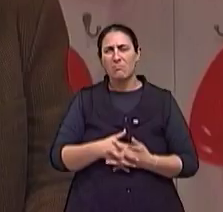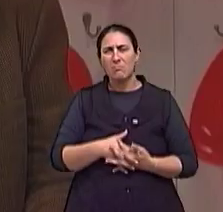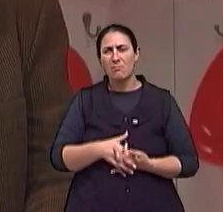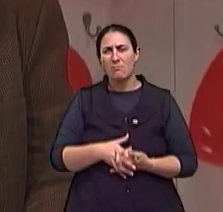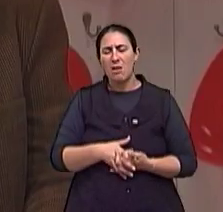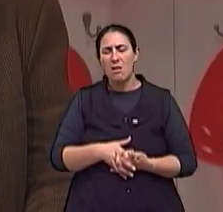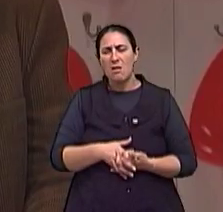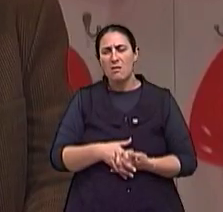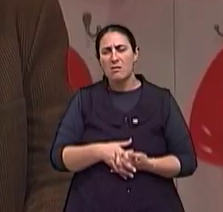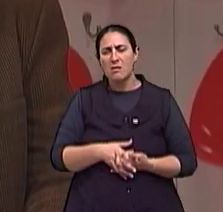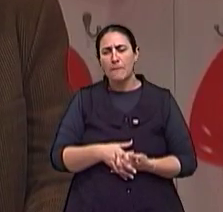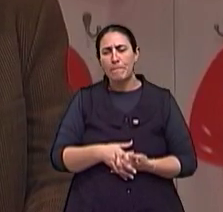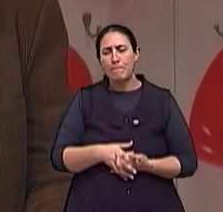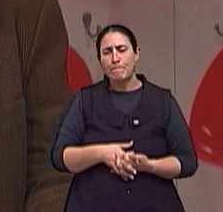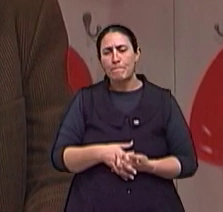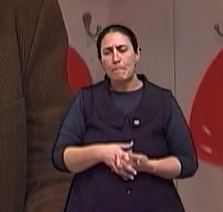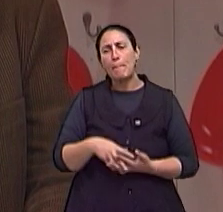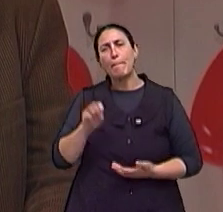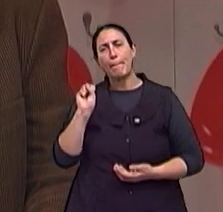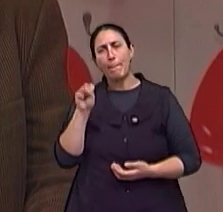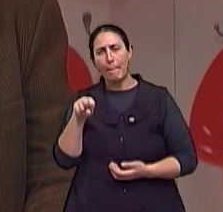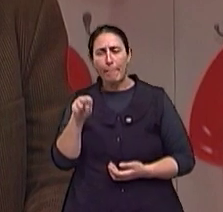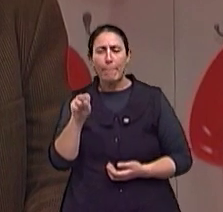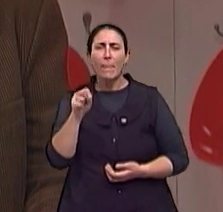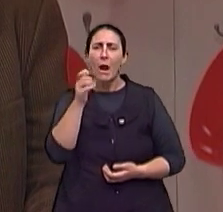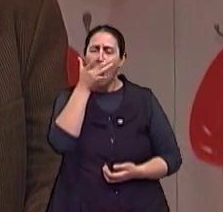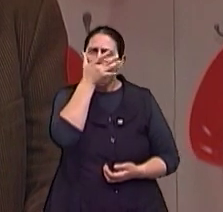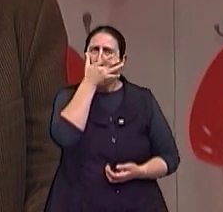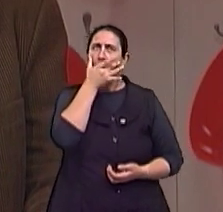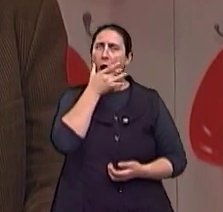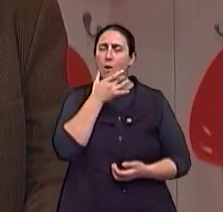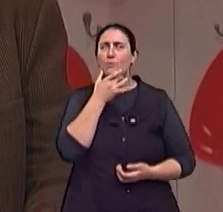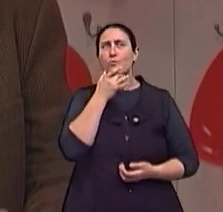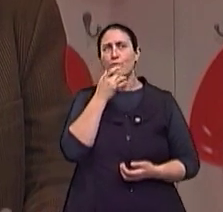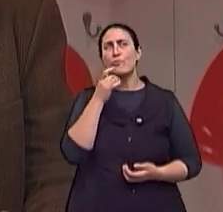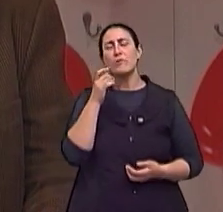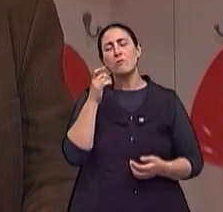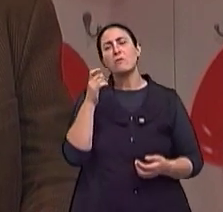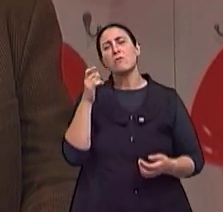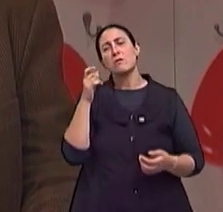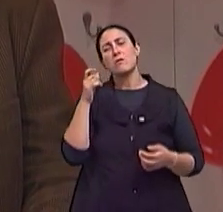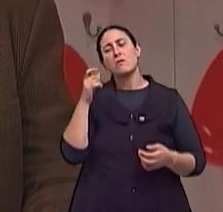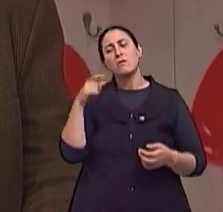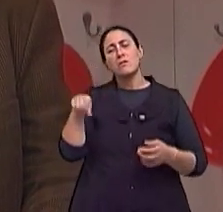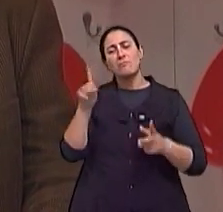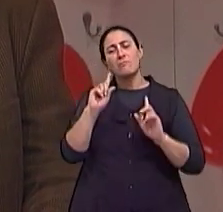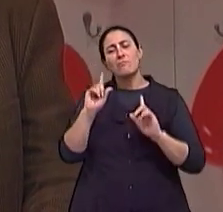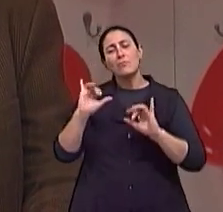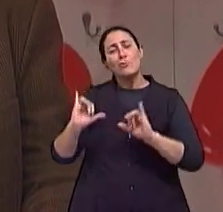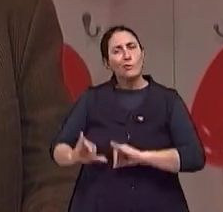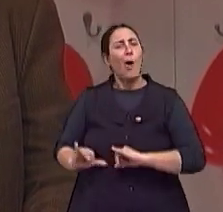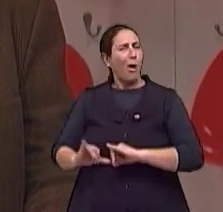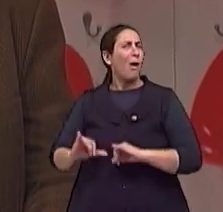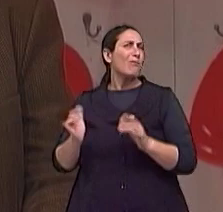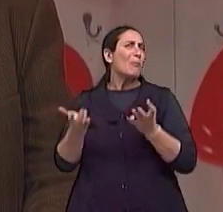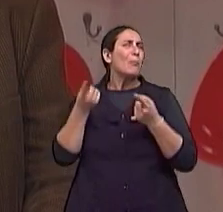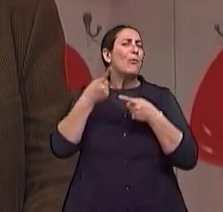Acho que sim, pode-se supor no sentido de que elas vivem, elas sentem algo que...